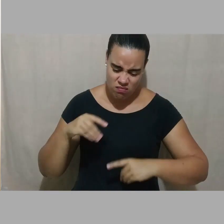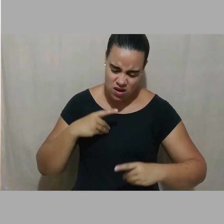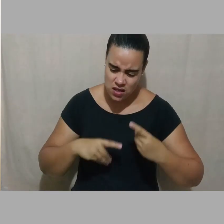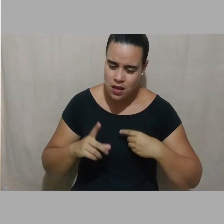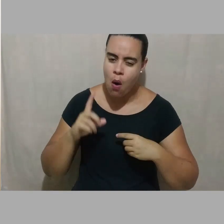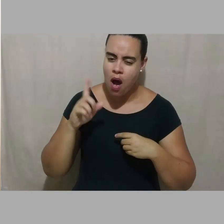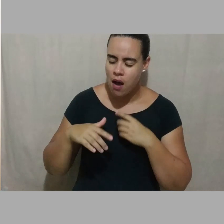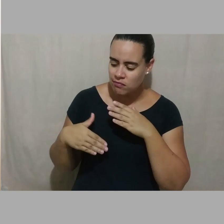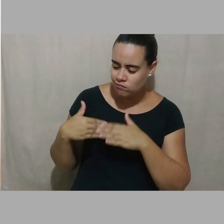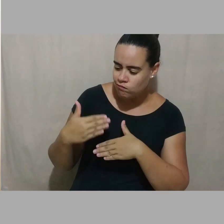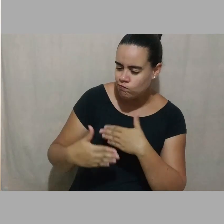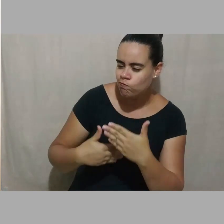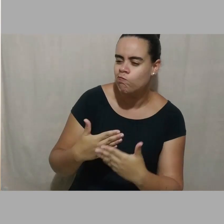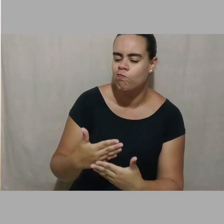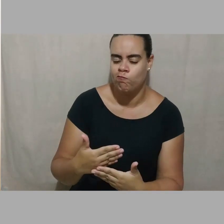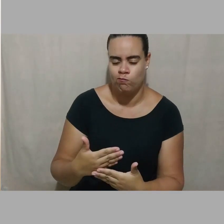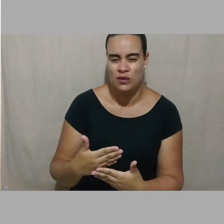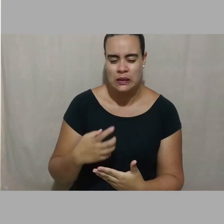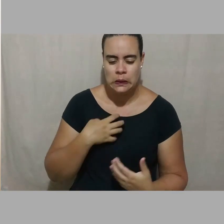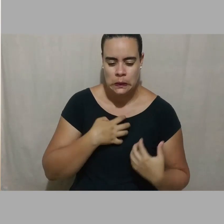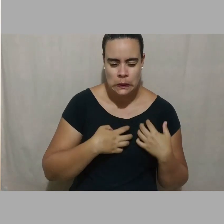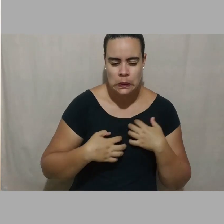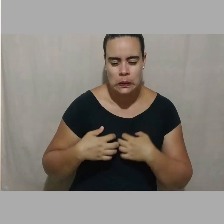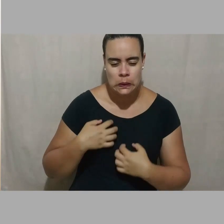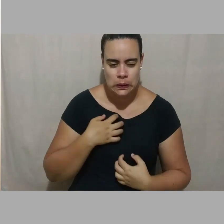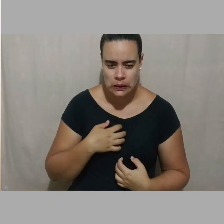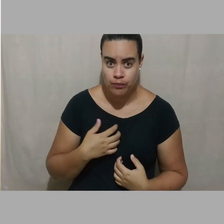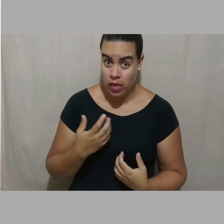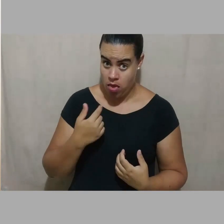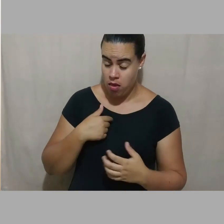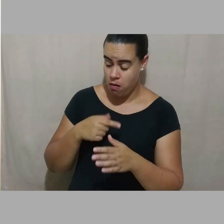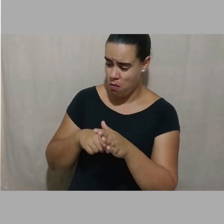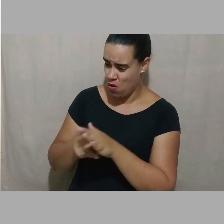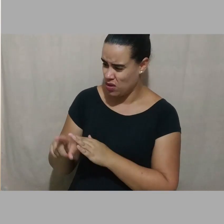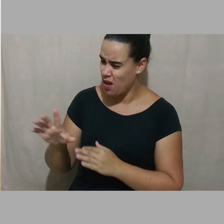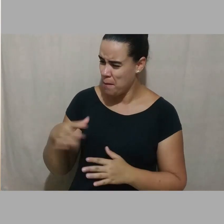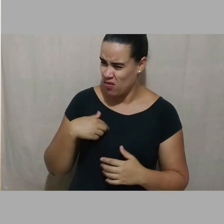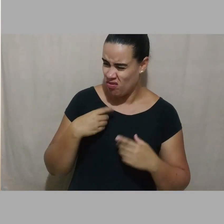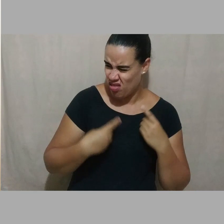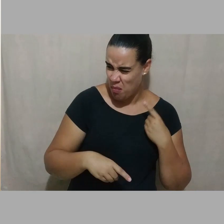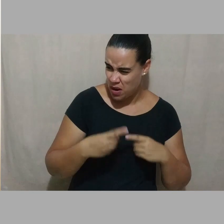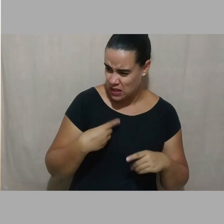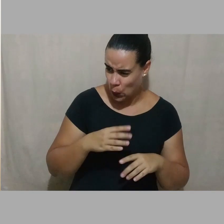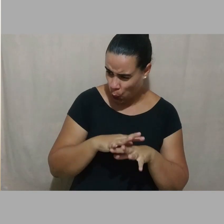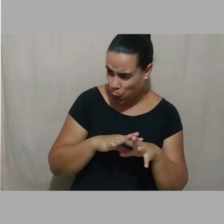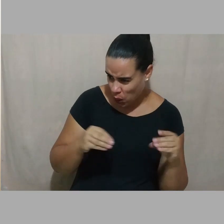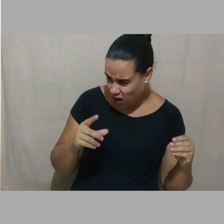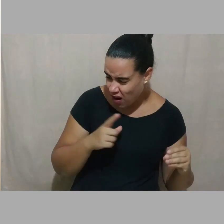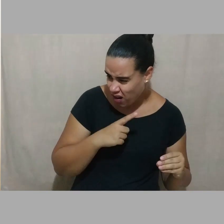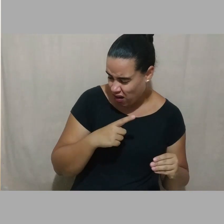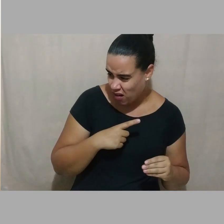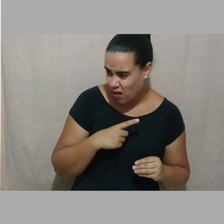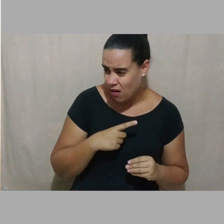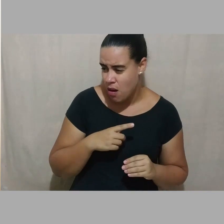de entristecimento causado por uma angústia latente, disse ela. Minha pergunta era se a depressão poderia se tornar crônica,